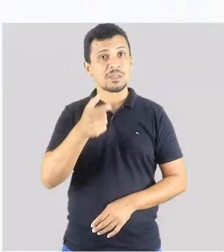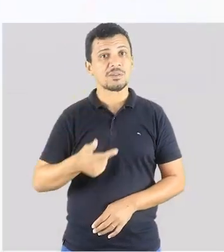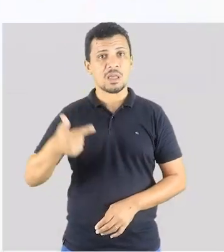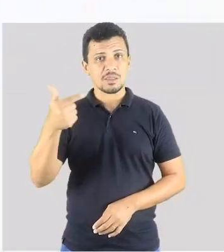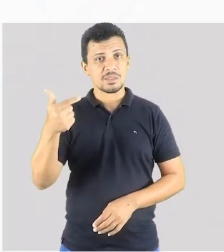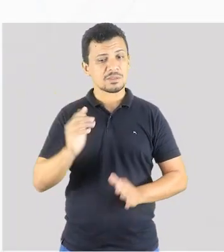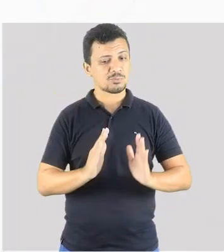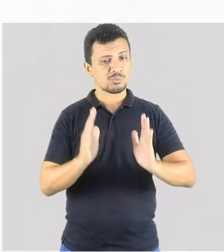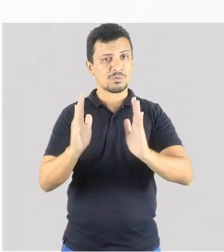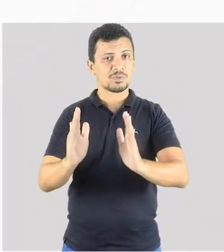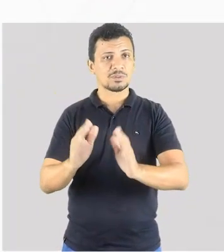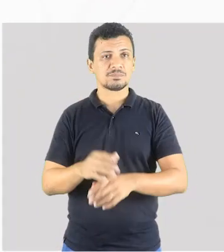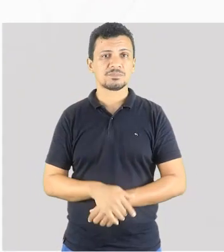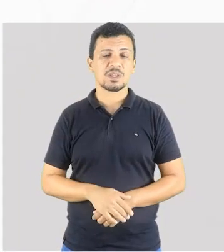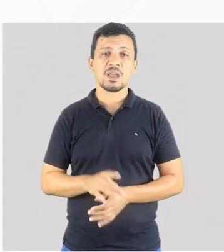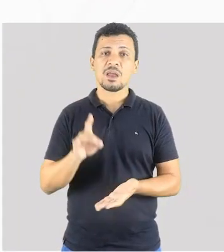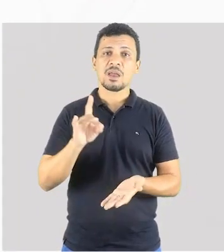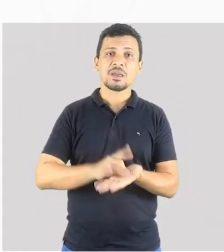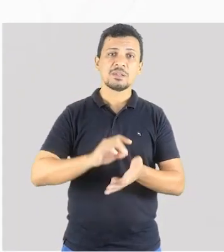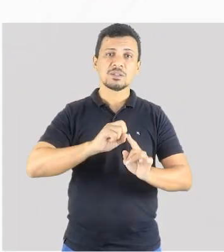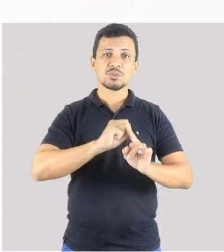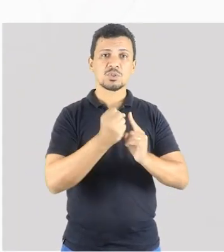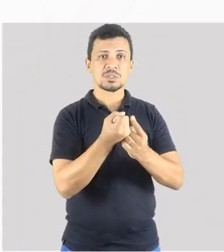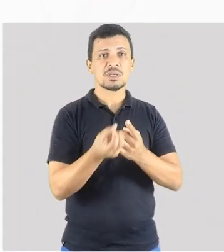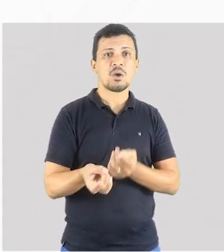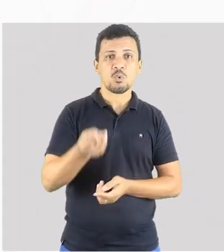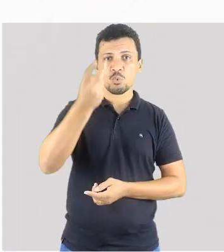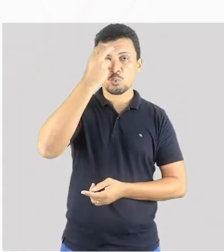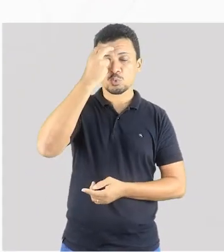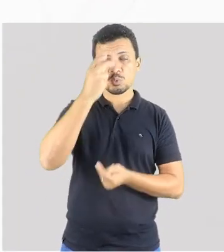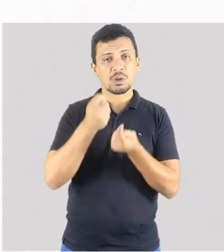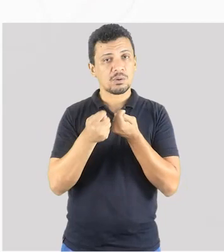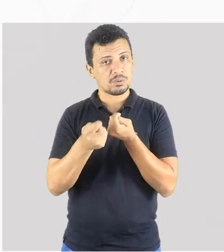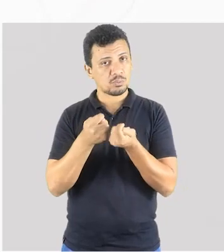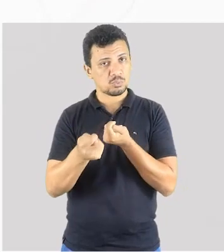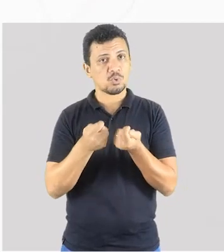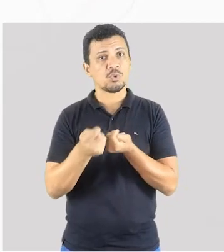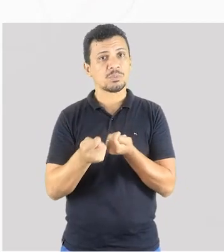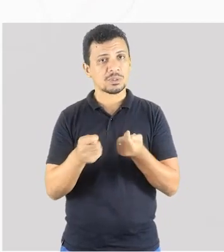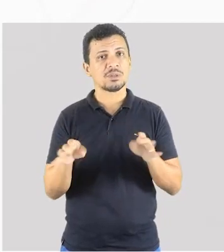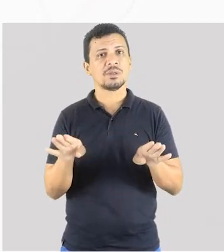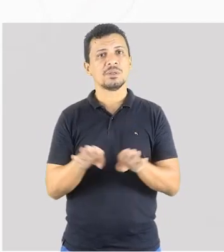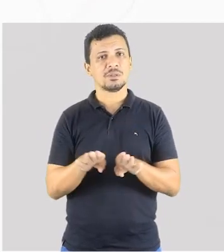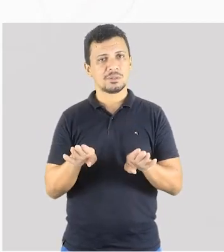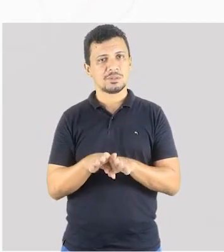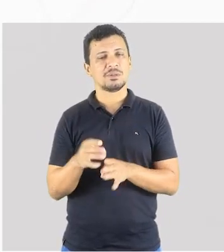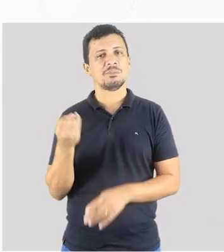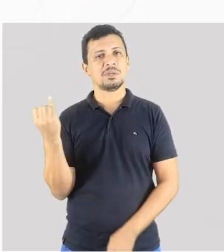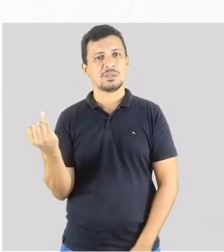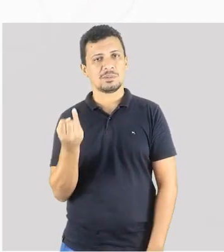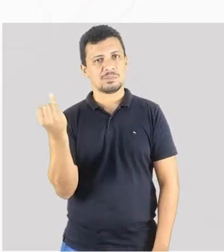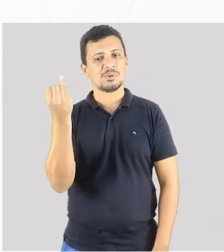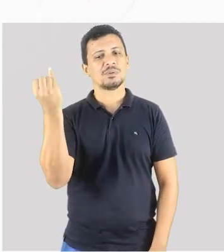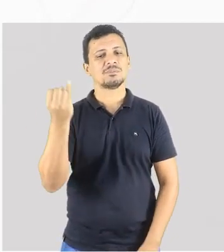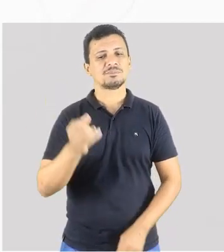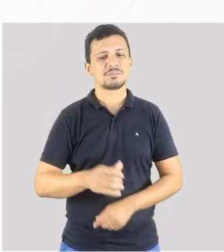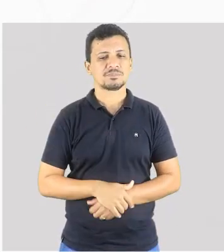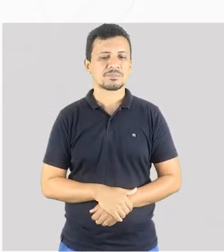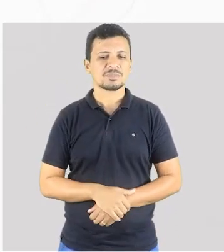segunda fase. Realidade social, cultural e econômica importa para os autores da época, né? Eles falam sobre